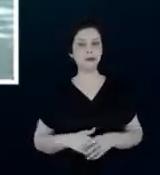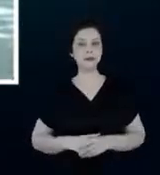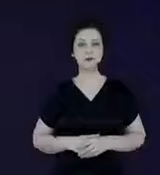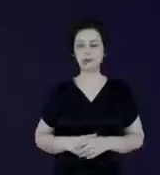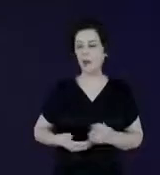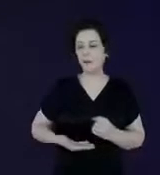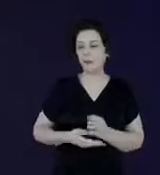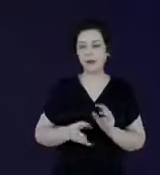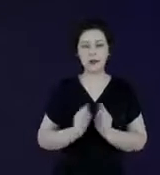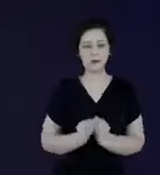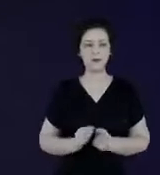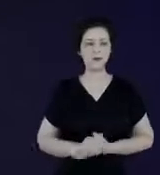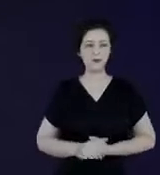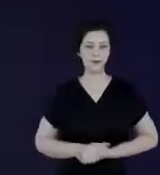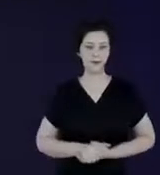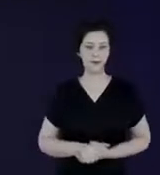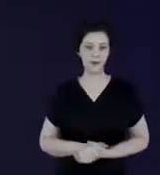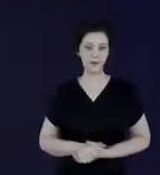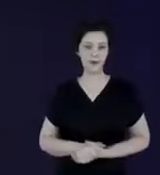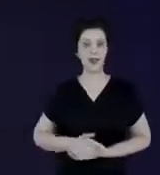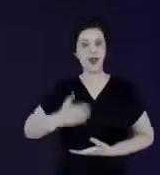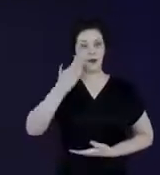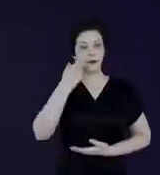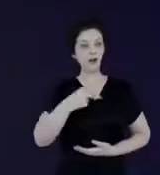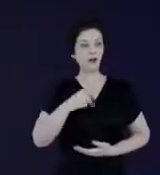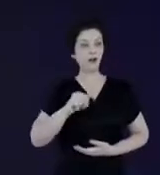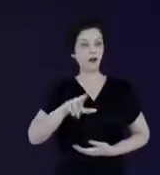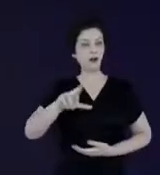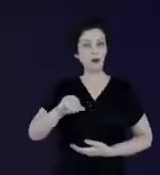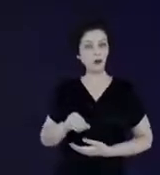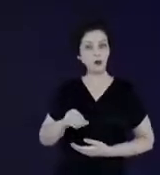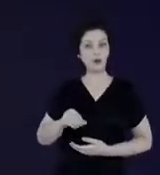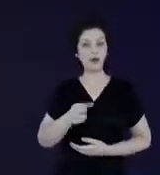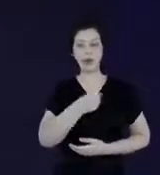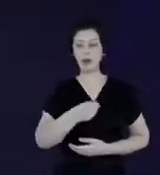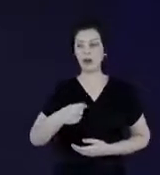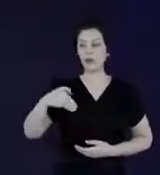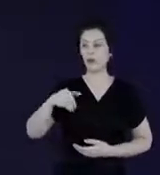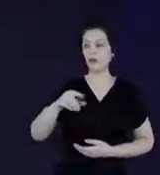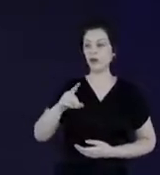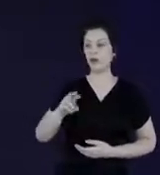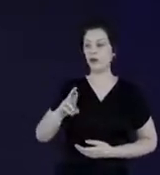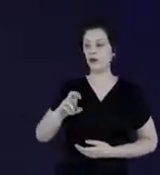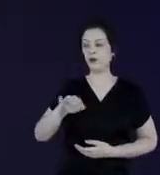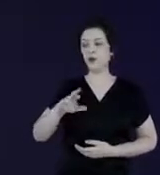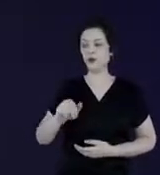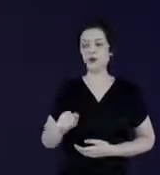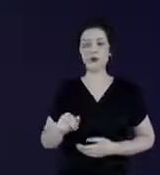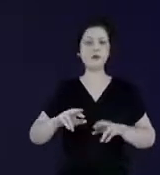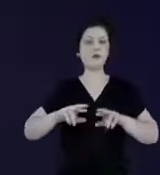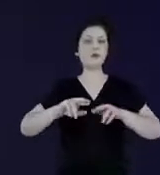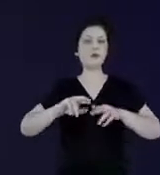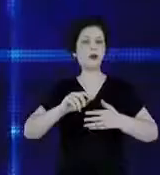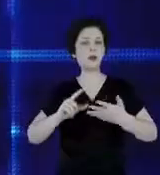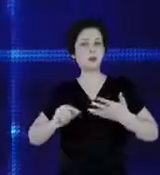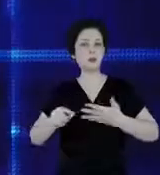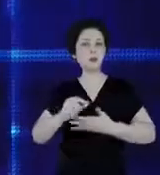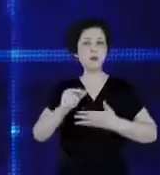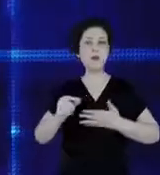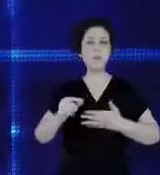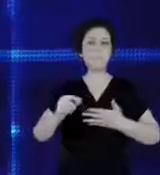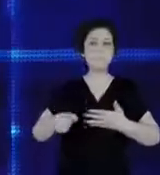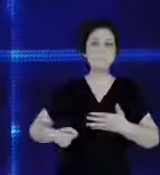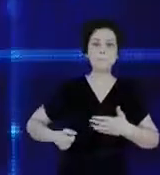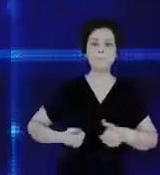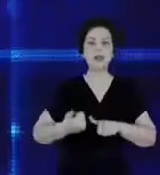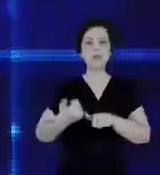é isso. Obrigada, Paulo. Vou passar aqui ao Madureira para fazer as considerações em relação aos benefícios. E, Madureira, se você puder trazer também